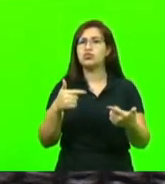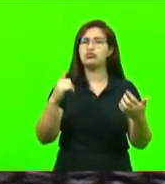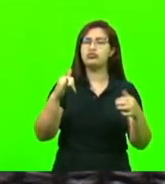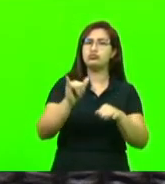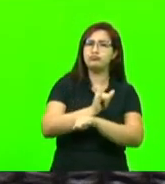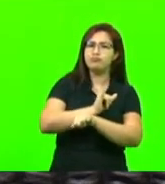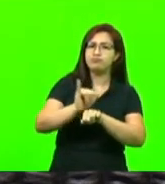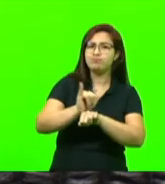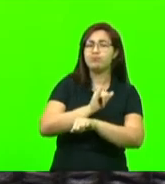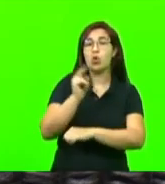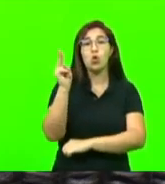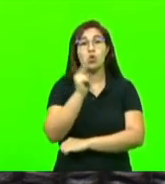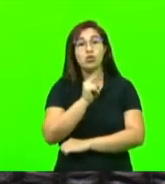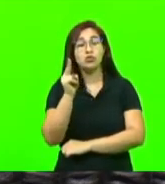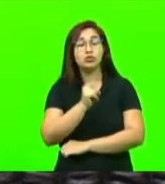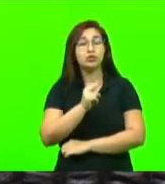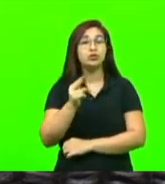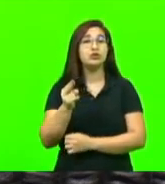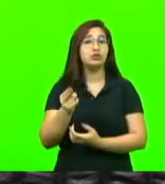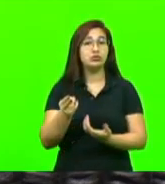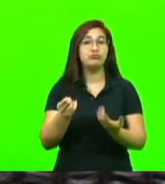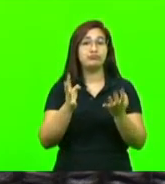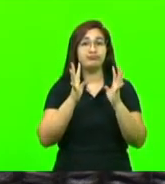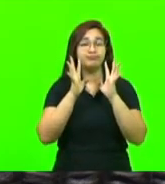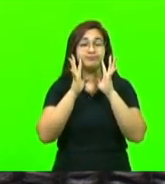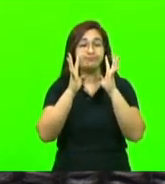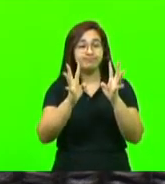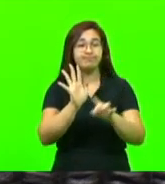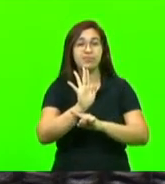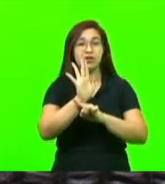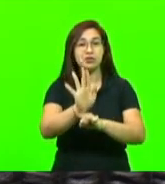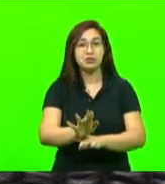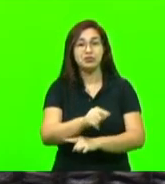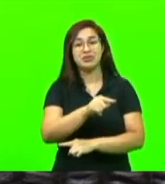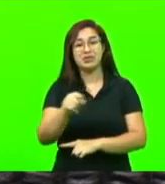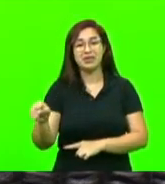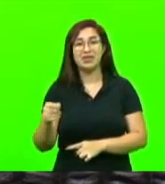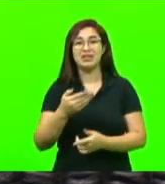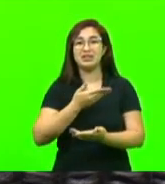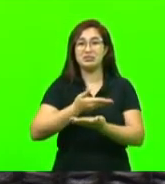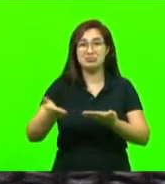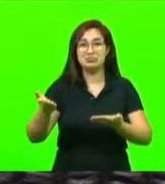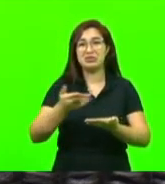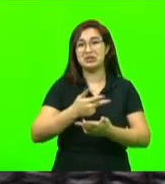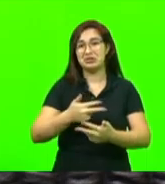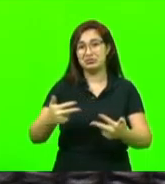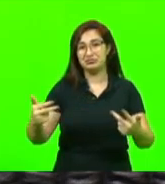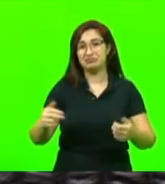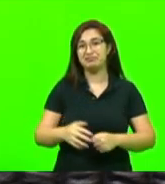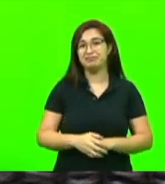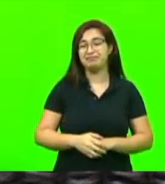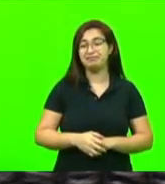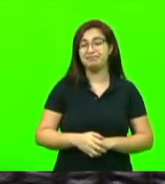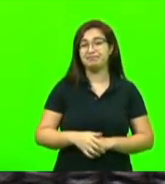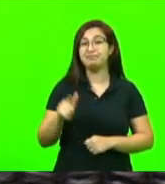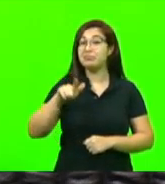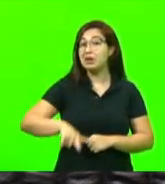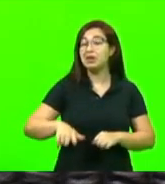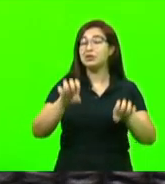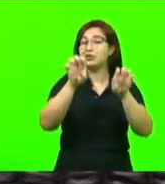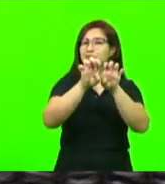emergenciais para que se atenda agora aqueles que estão tendo prejuízo, e também estruturantes, para a